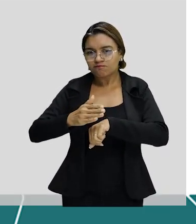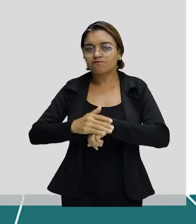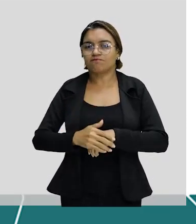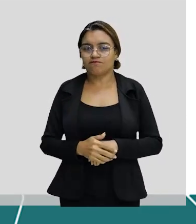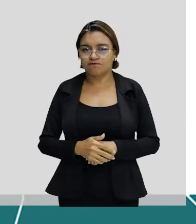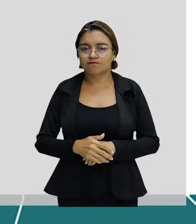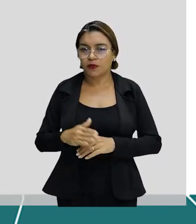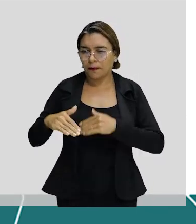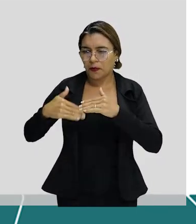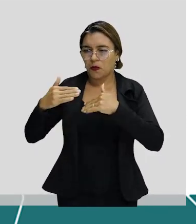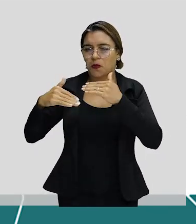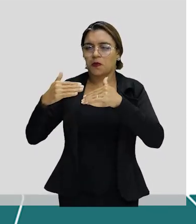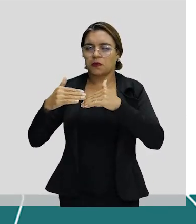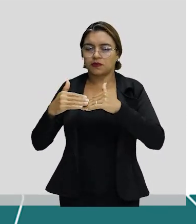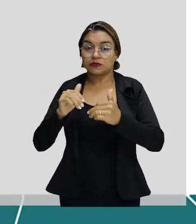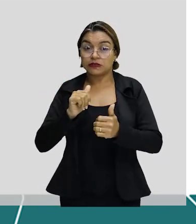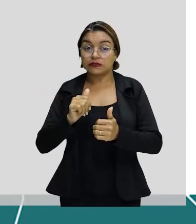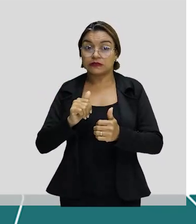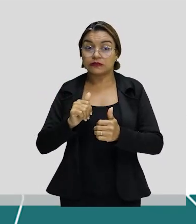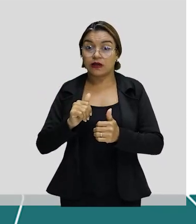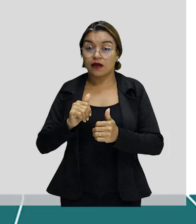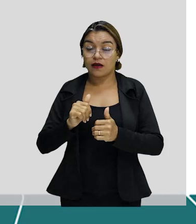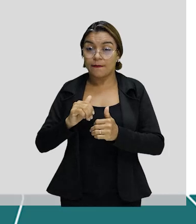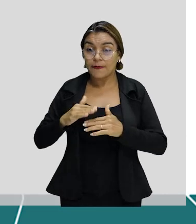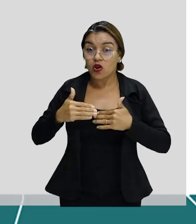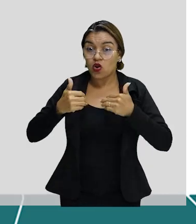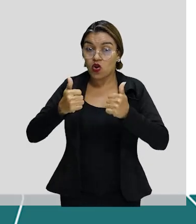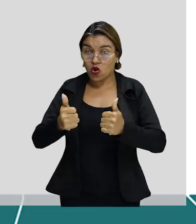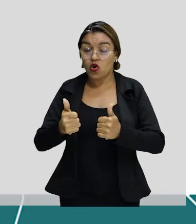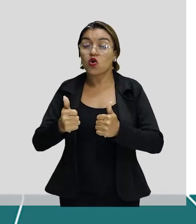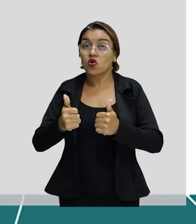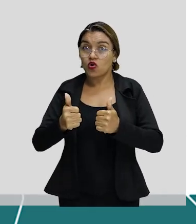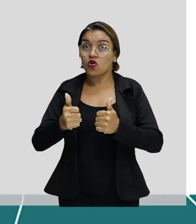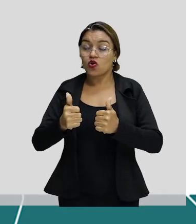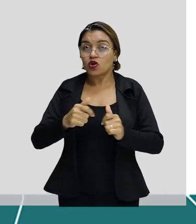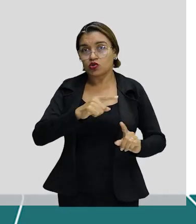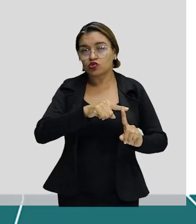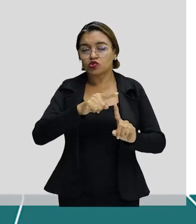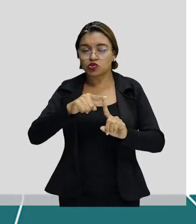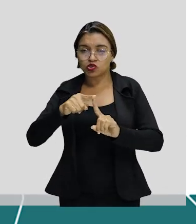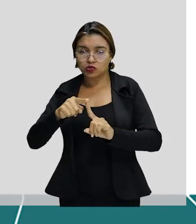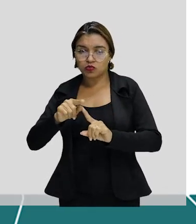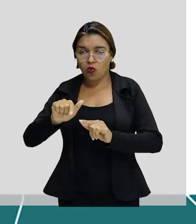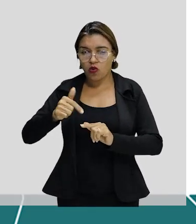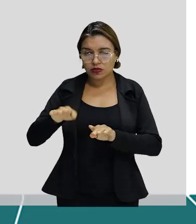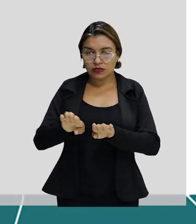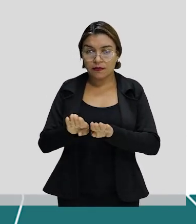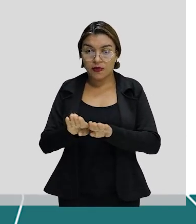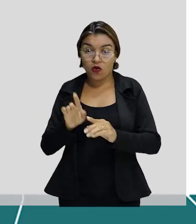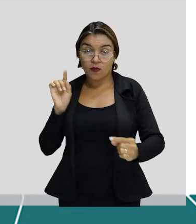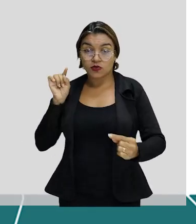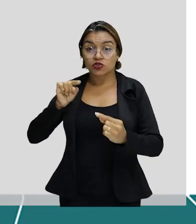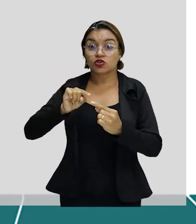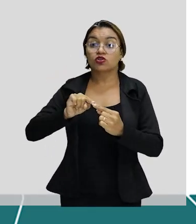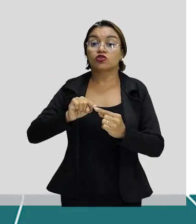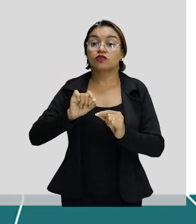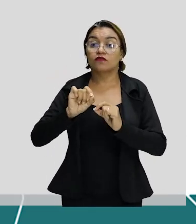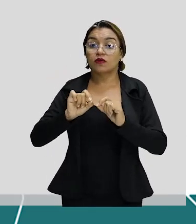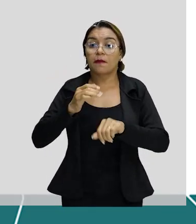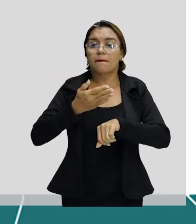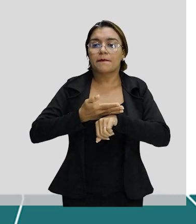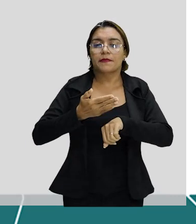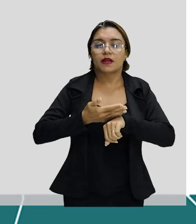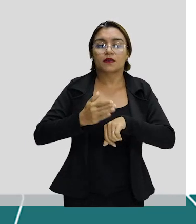à melhora do desempenho esportivo em outras modalidades essa finalidade foi atribuída à